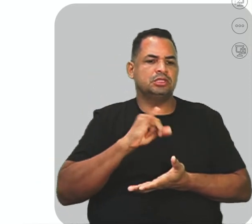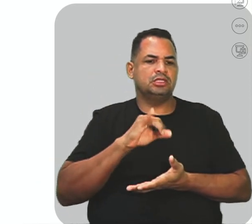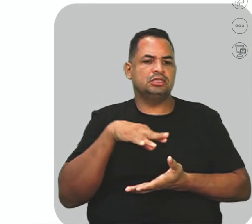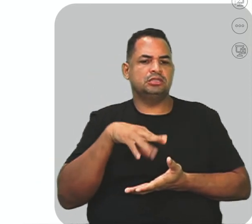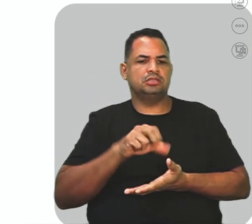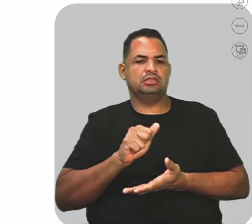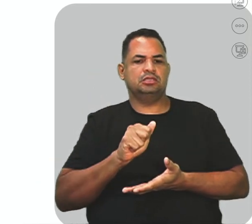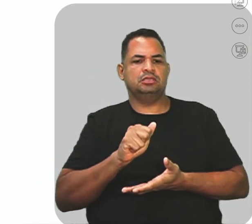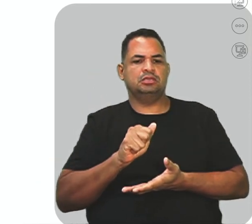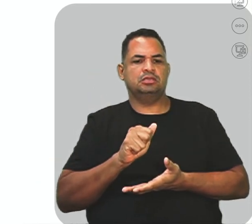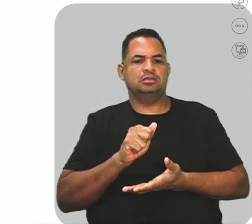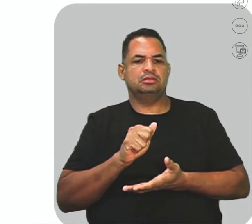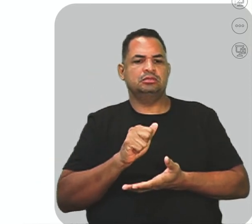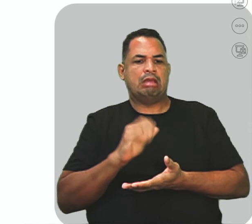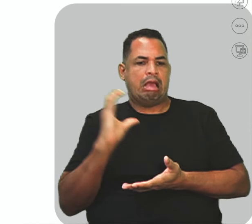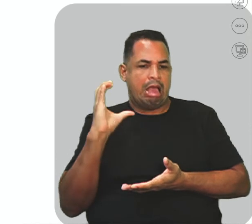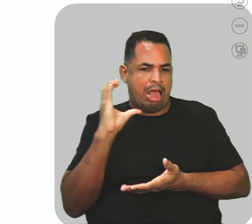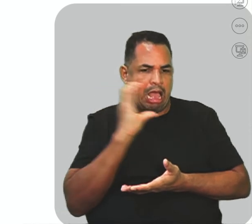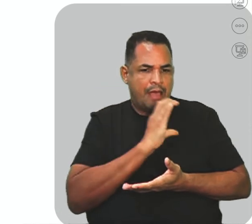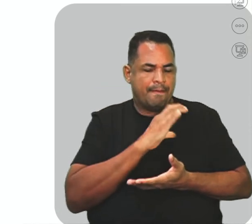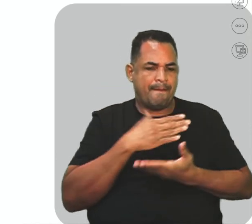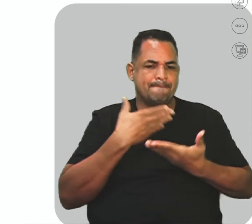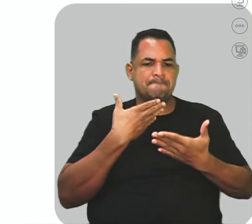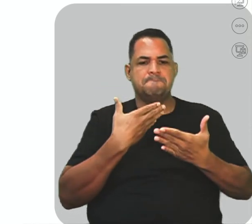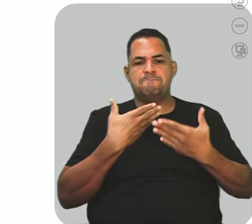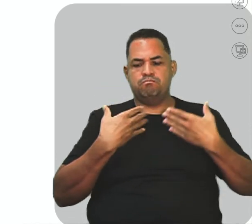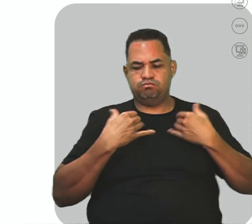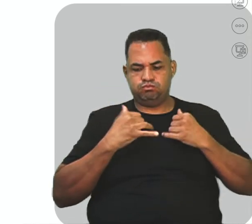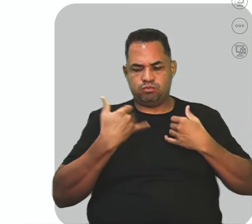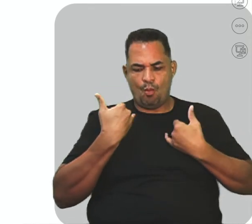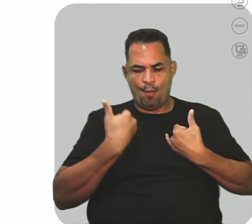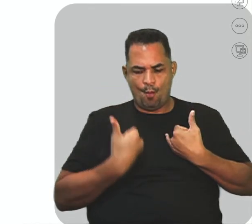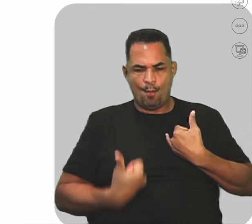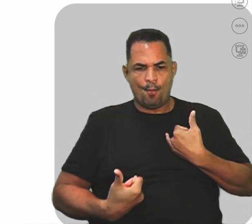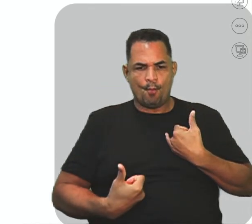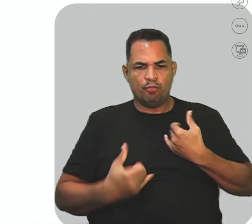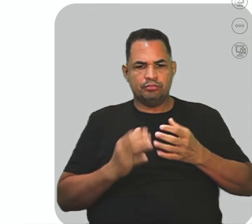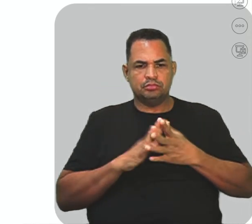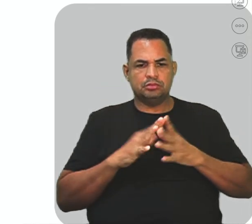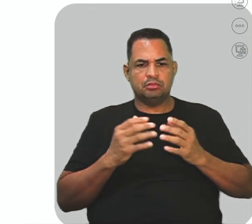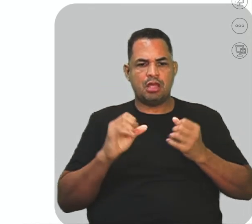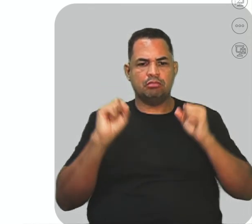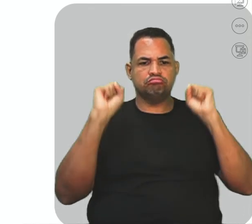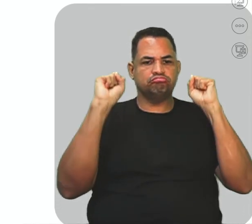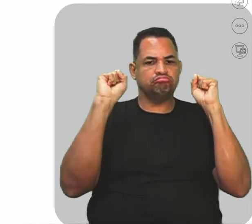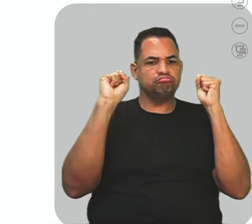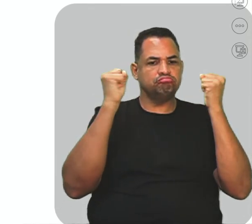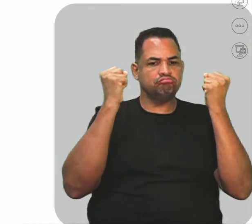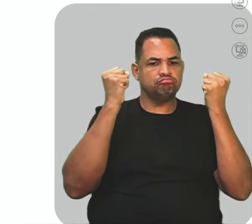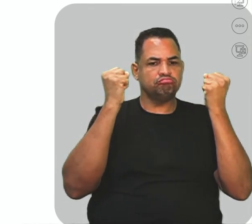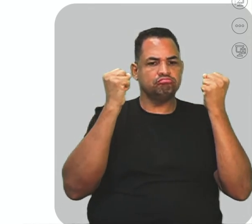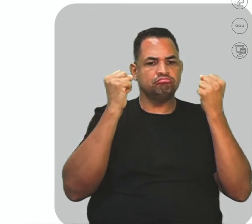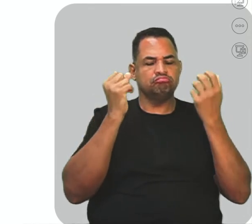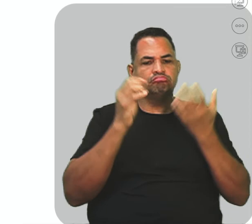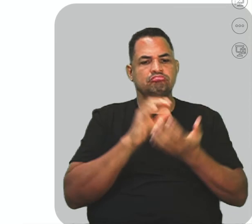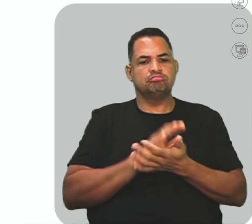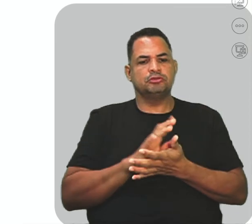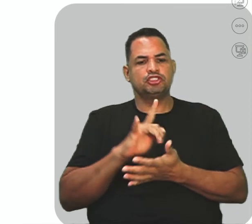irisina, que acelera a perda de peso e abre caminho para a ginástica em